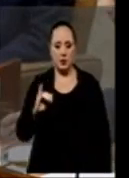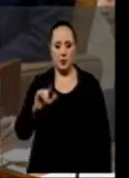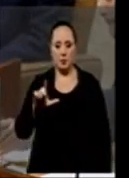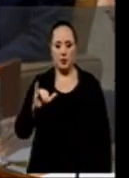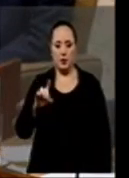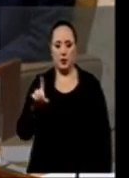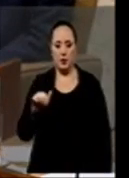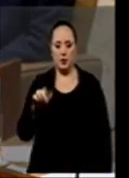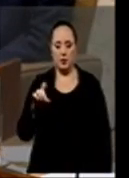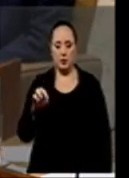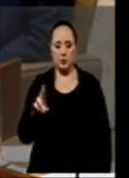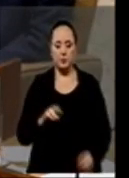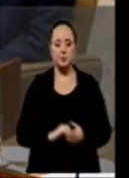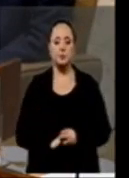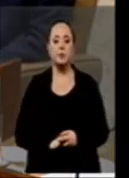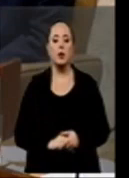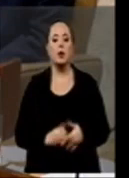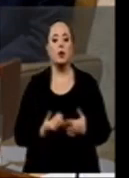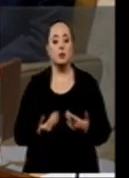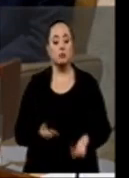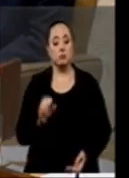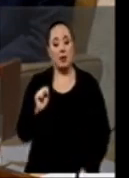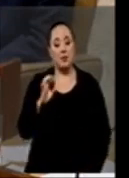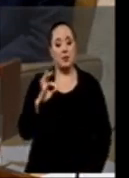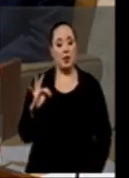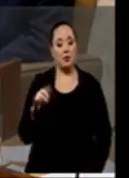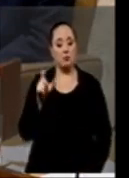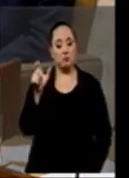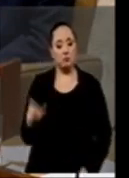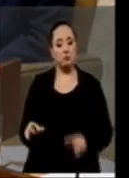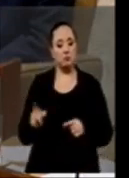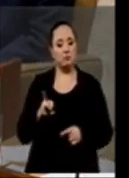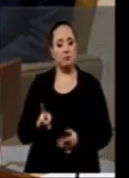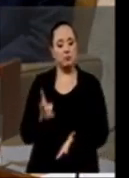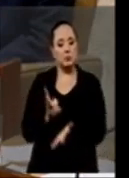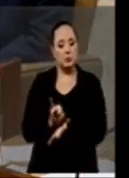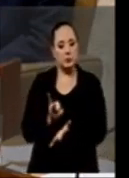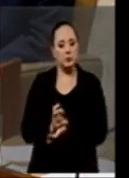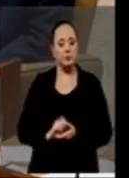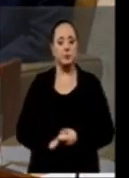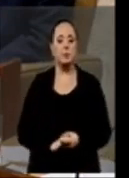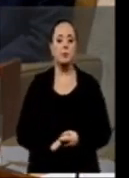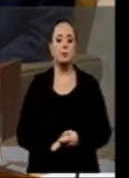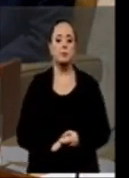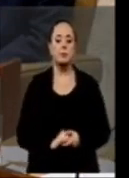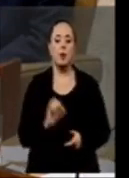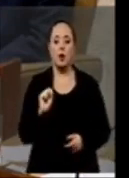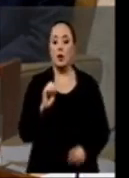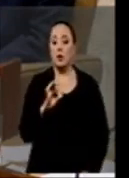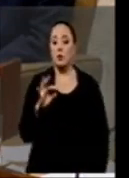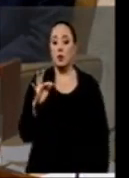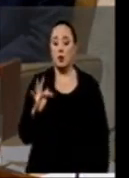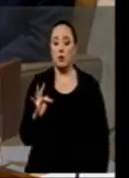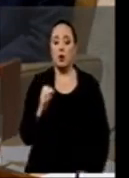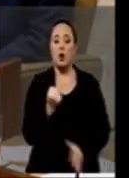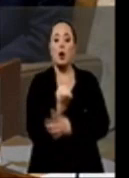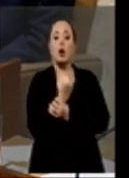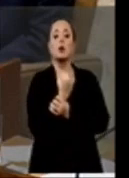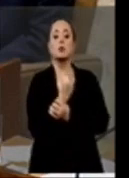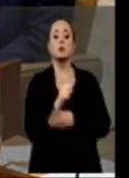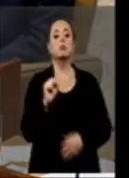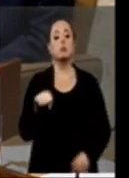ombros do supremo tribunal federal que ele ficou o supremo concluiu ele o supremo assegura assim